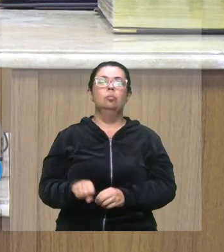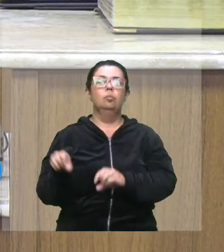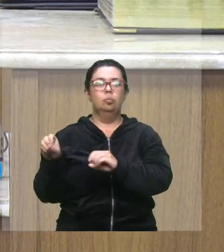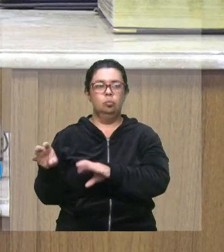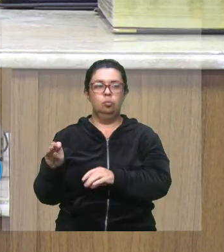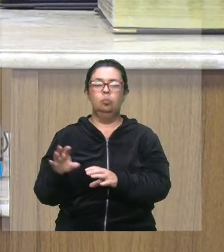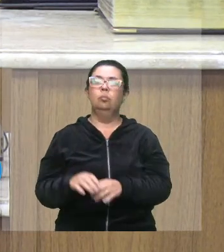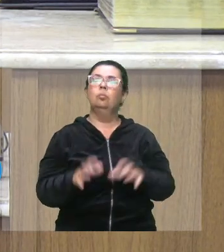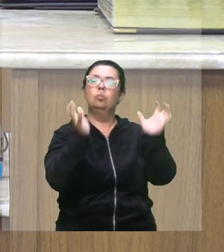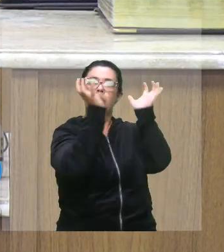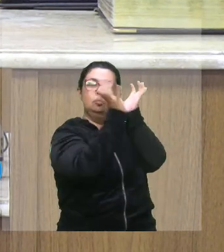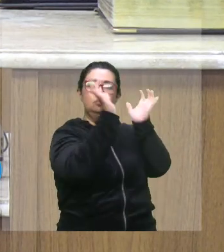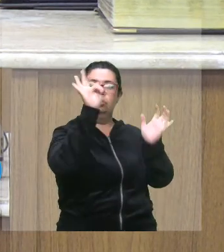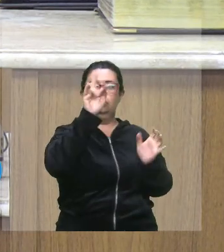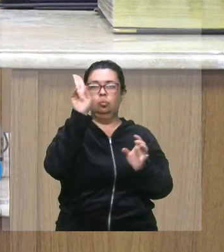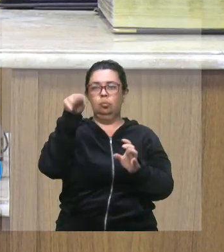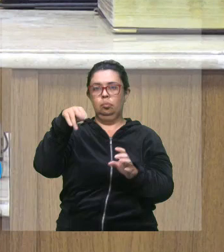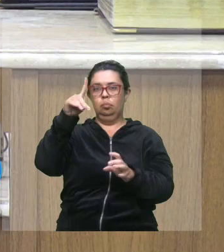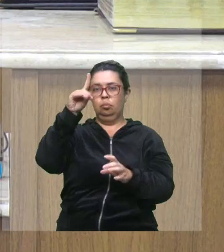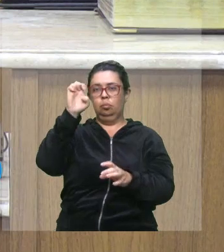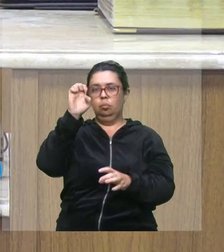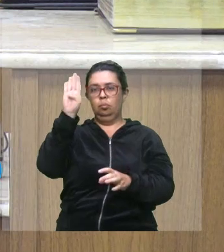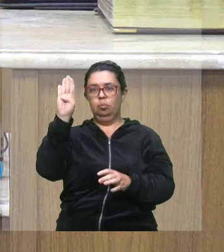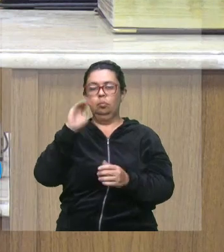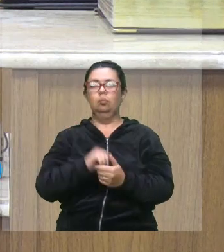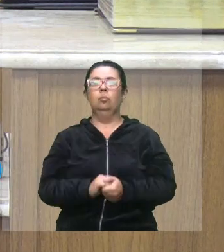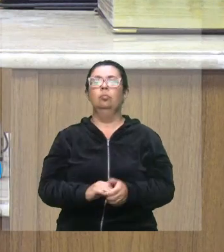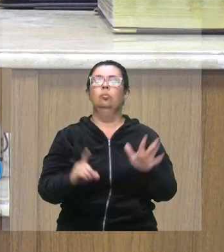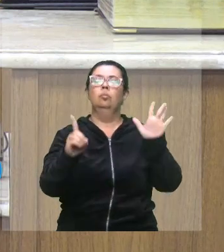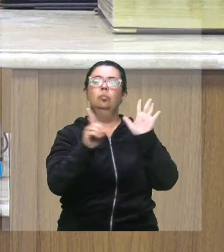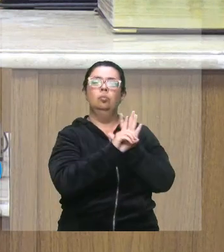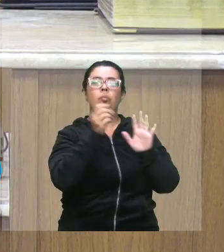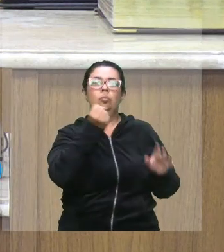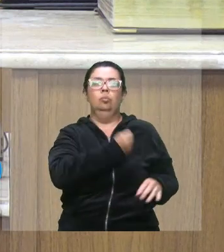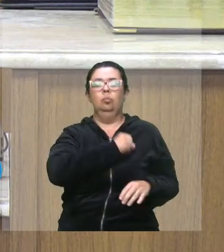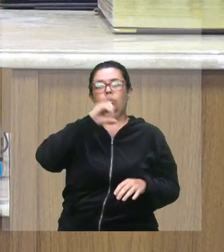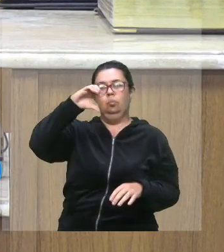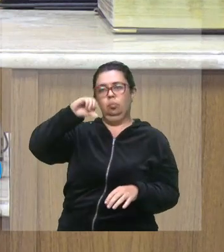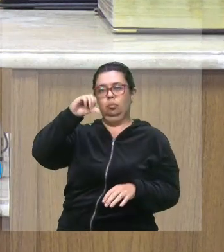do Fundeb. Decreto número